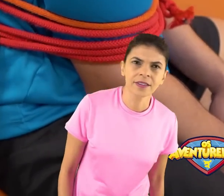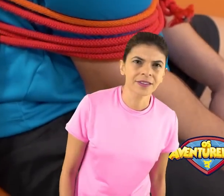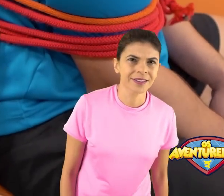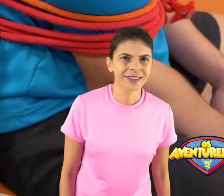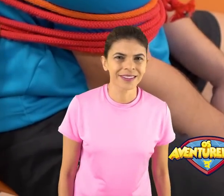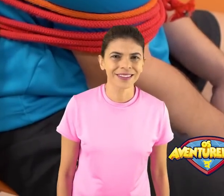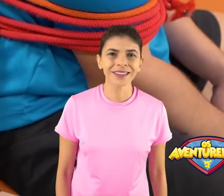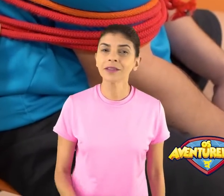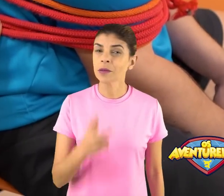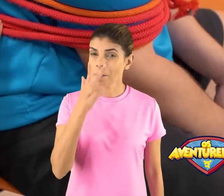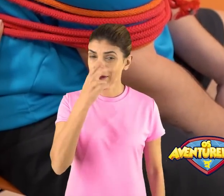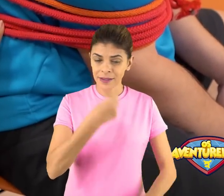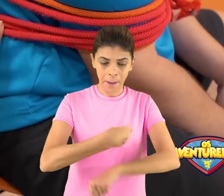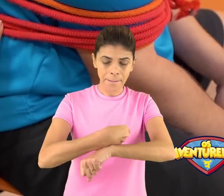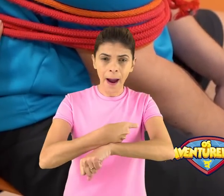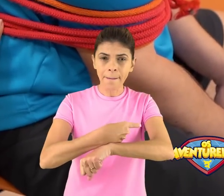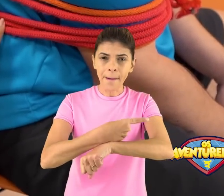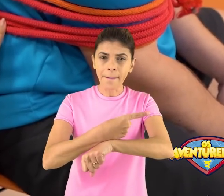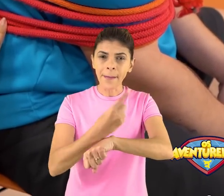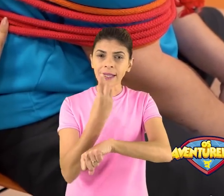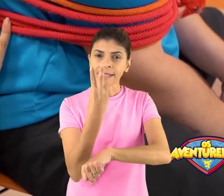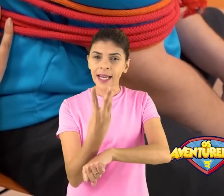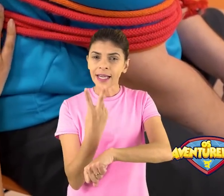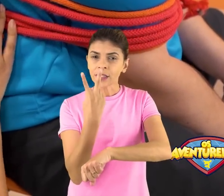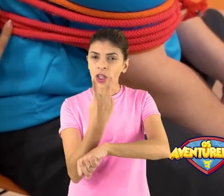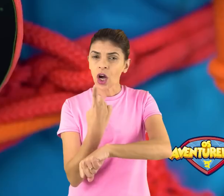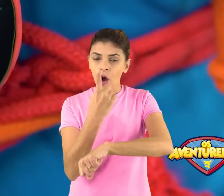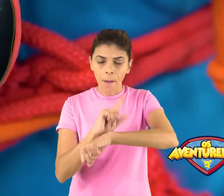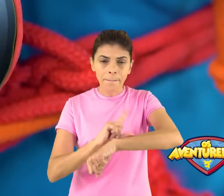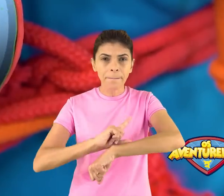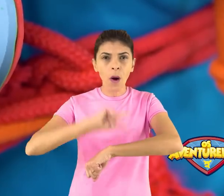Deve ser uma contagem regressiva Para o míssil disparar